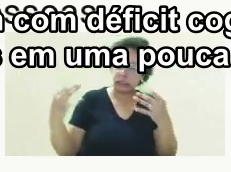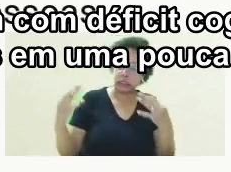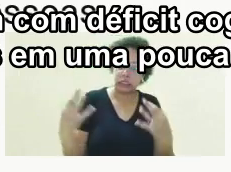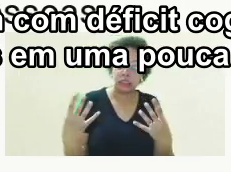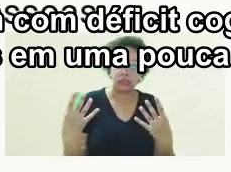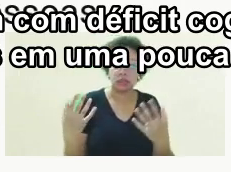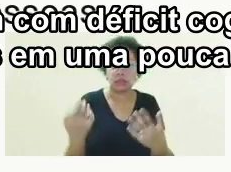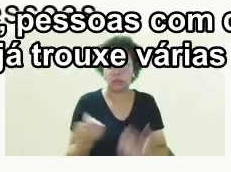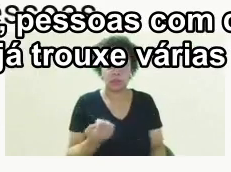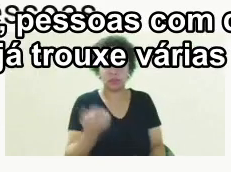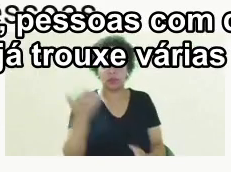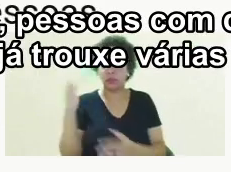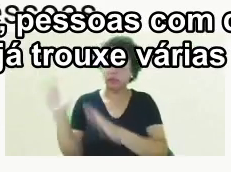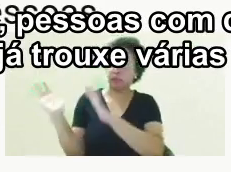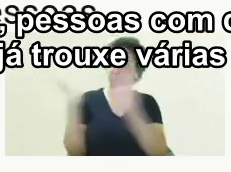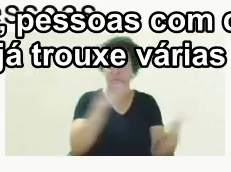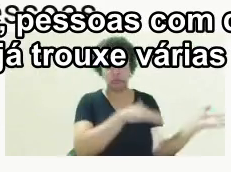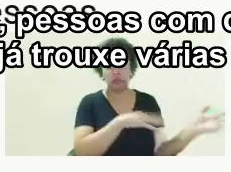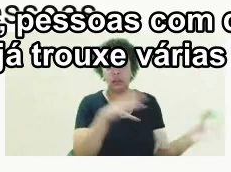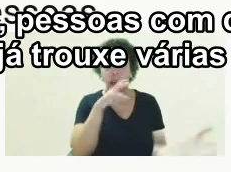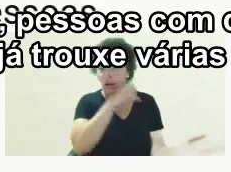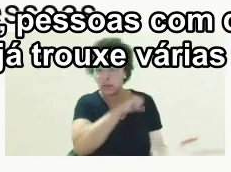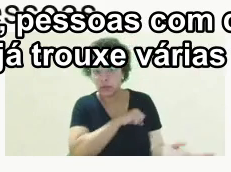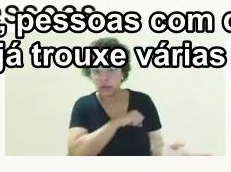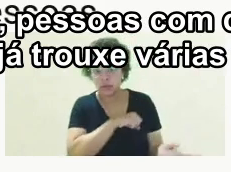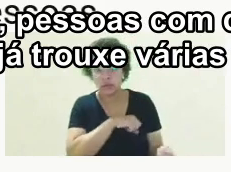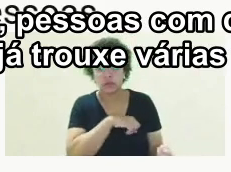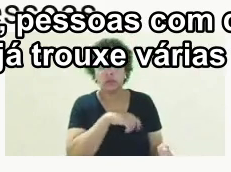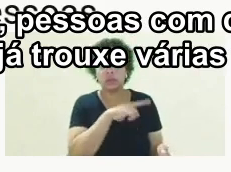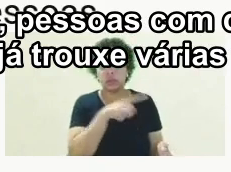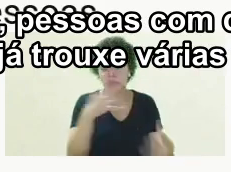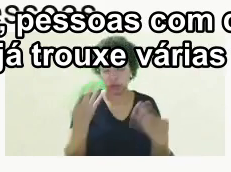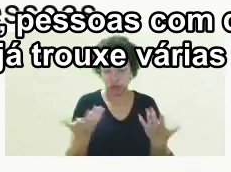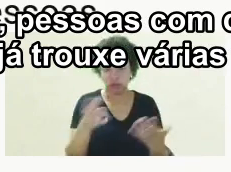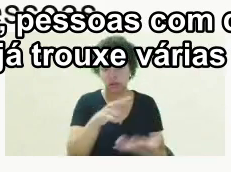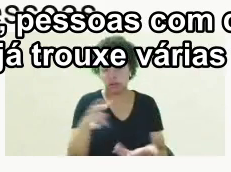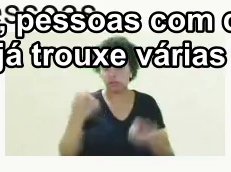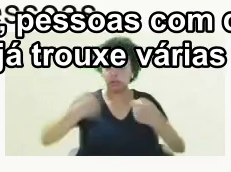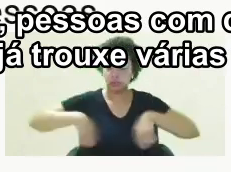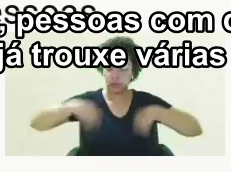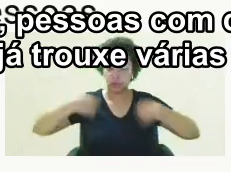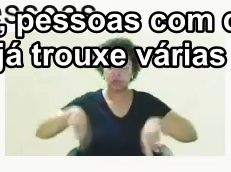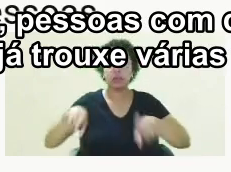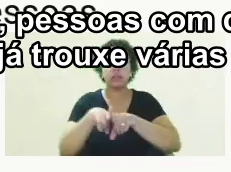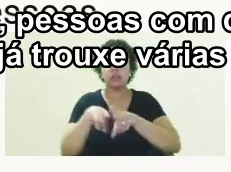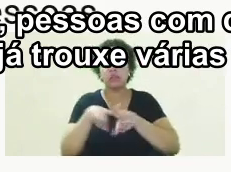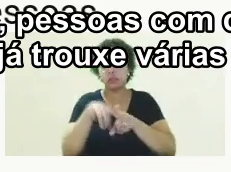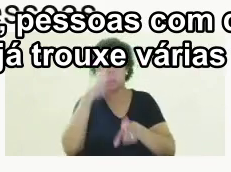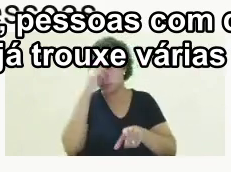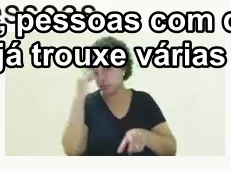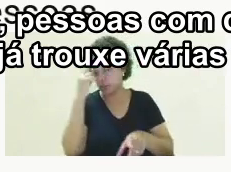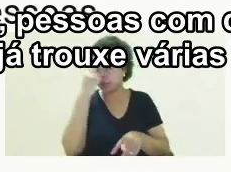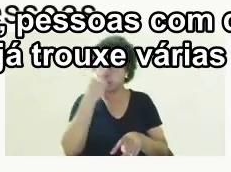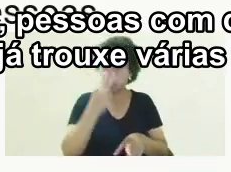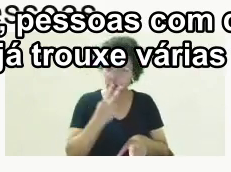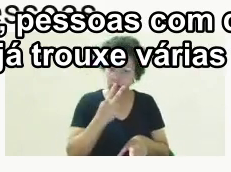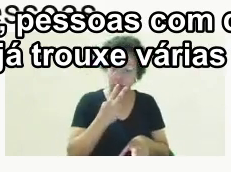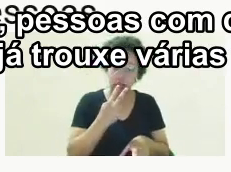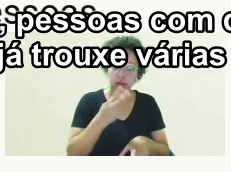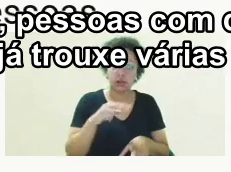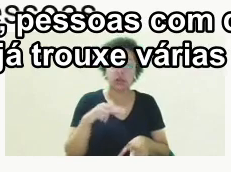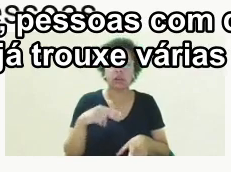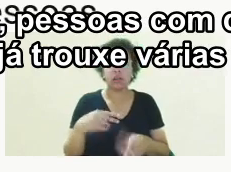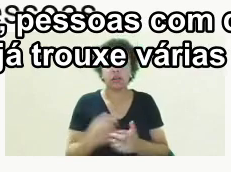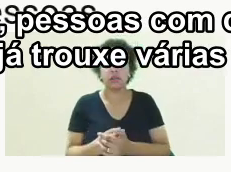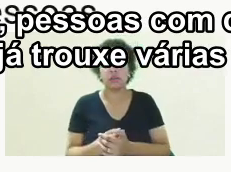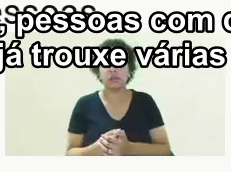uma pouca passagem de tempo, né? E elas precisam. Pessoas com deficiência visual, como eu já